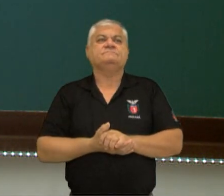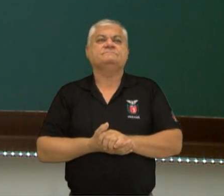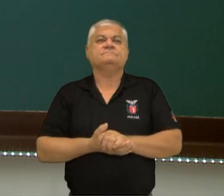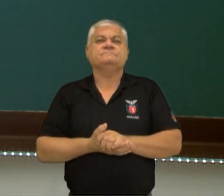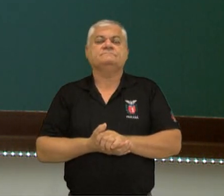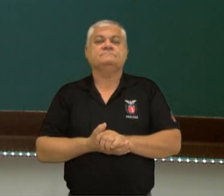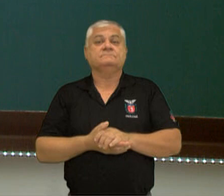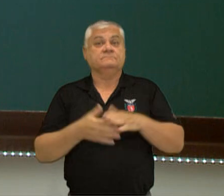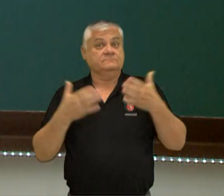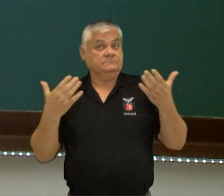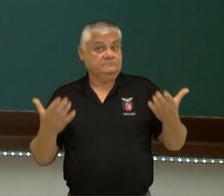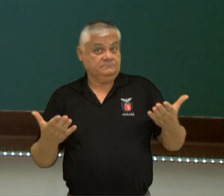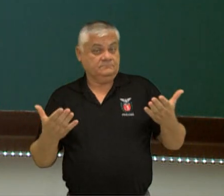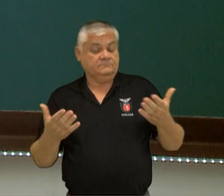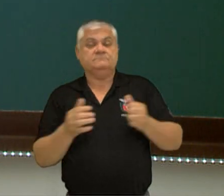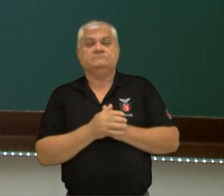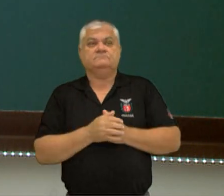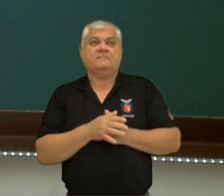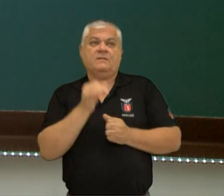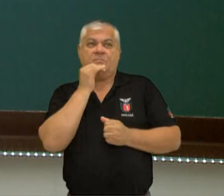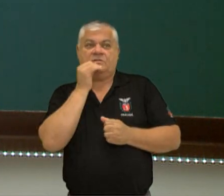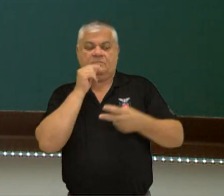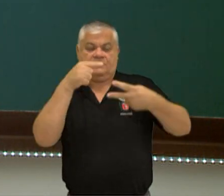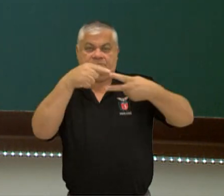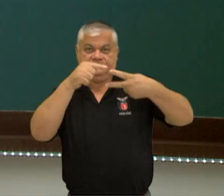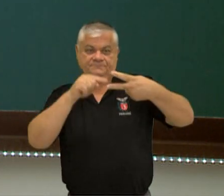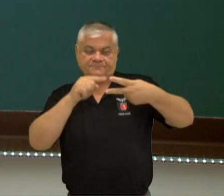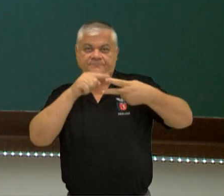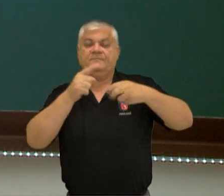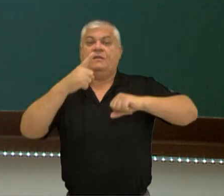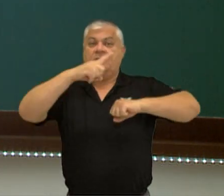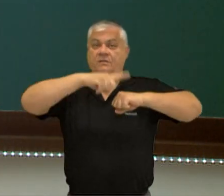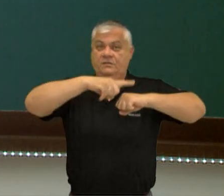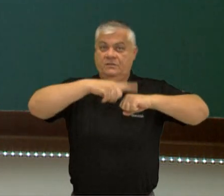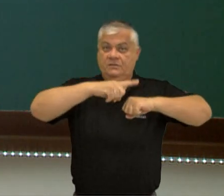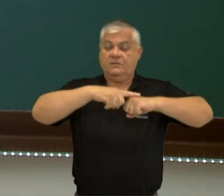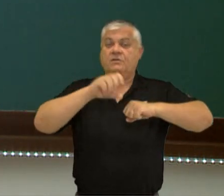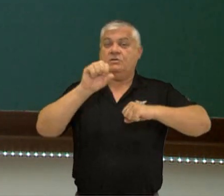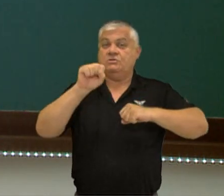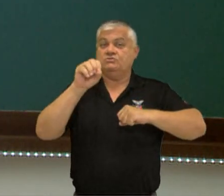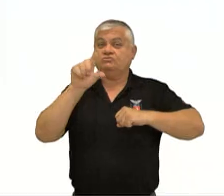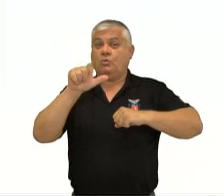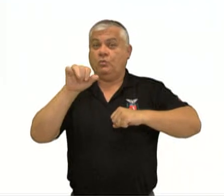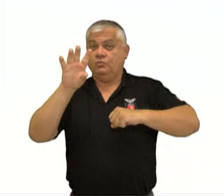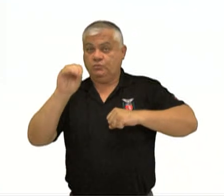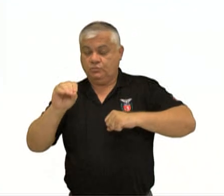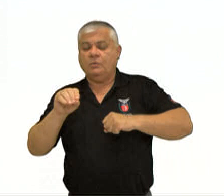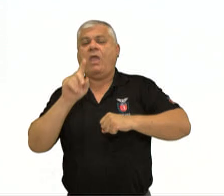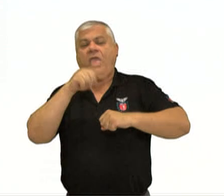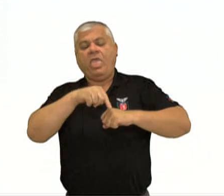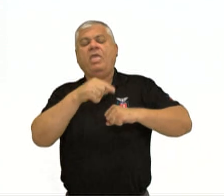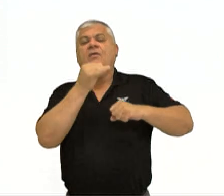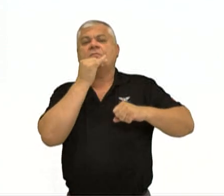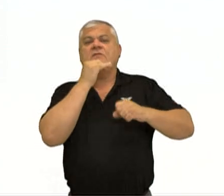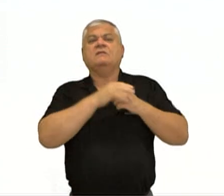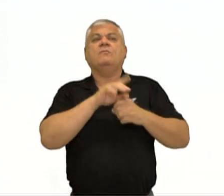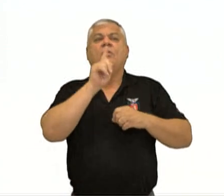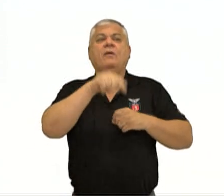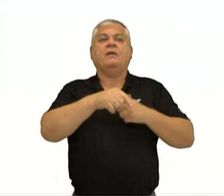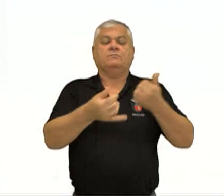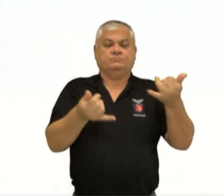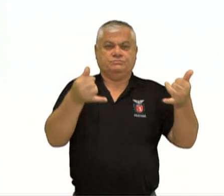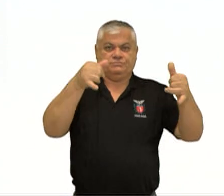Aí, para soluções, como eu já disse, temos sempre um soluto e um solvente. O soluto corresponde à substância que